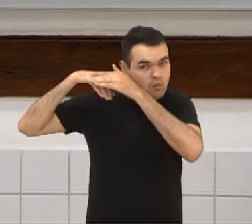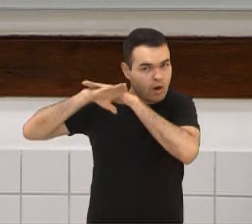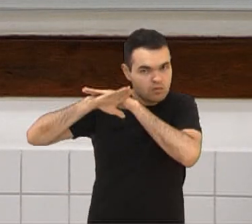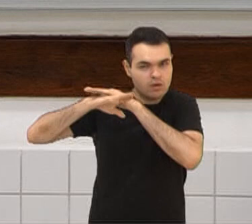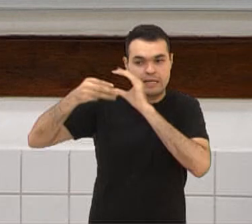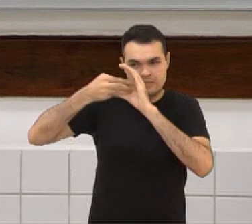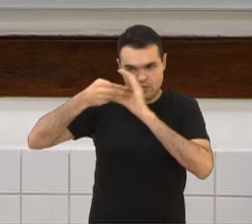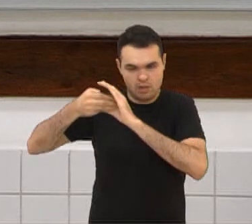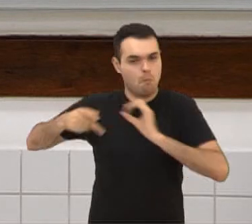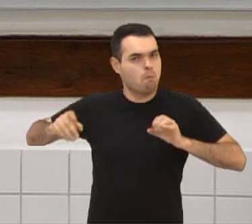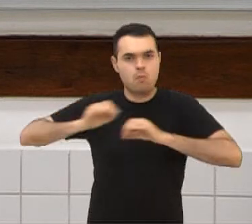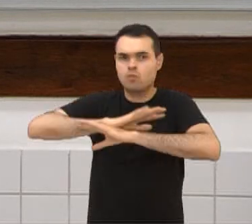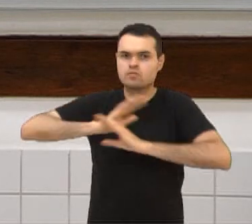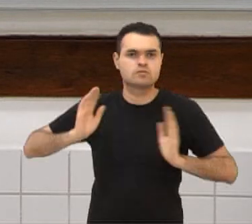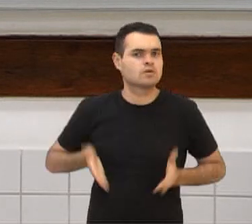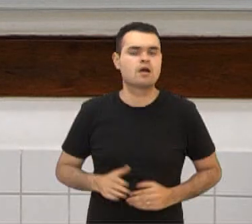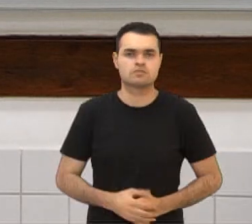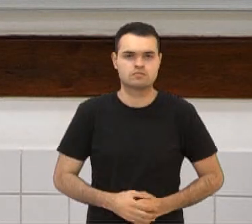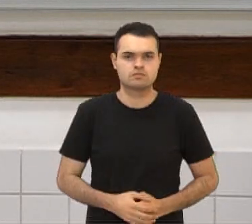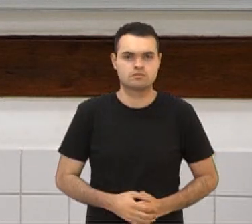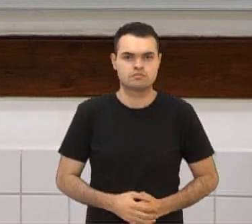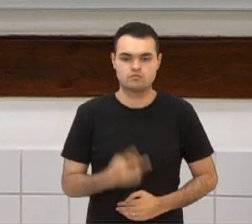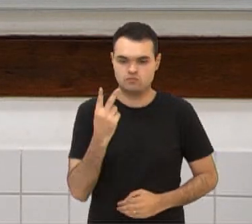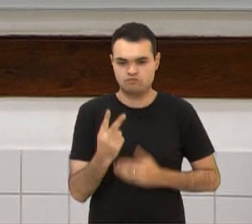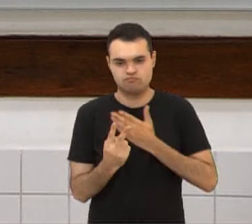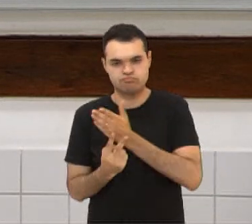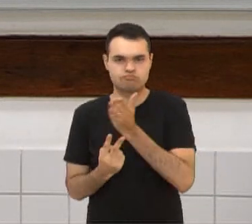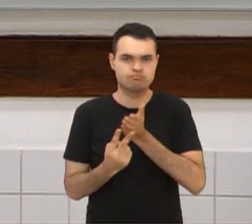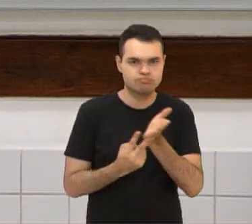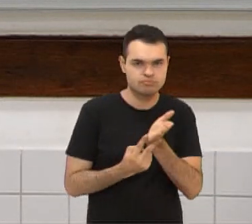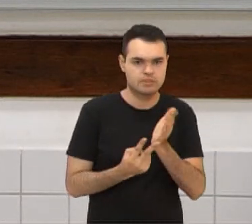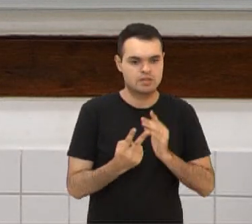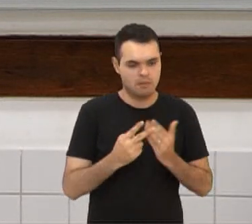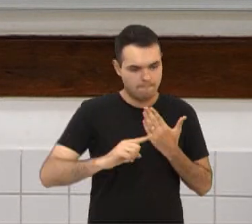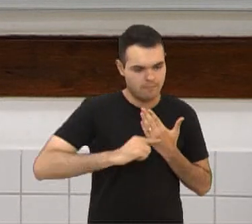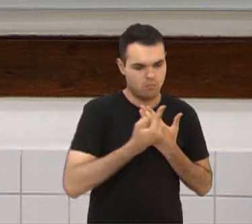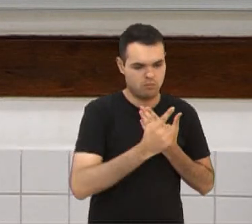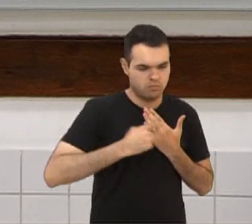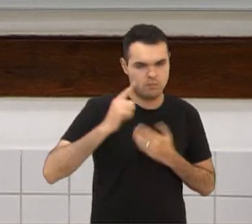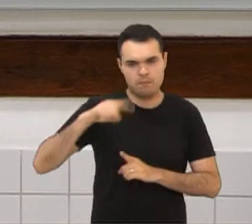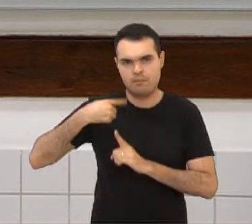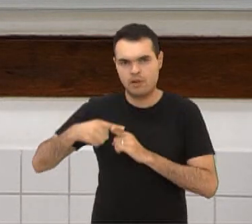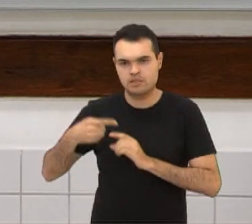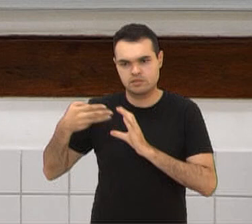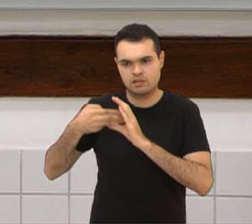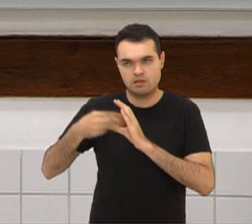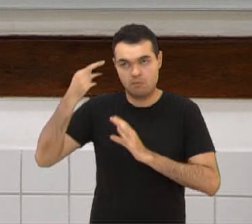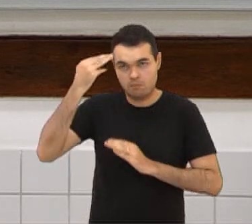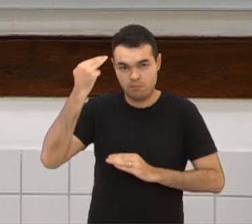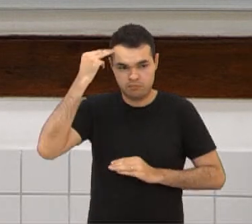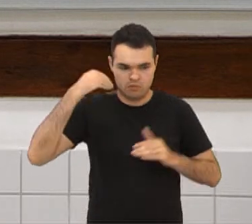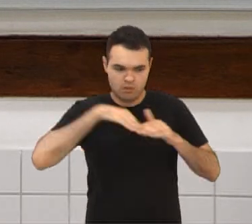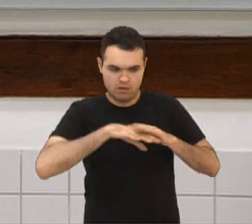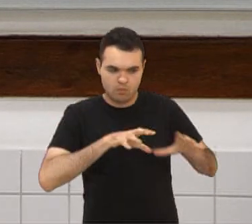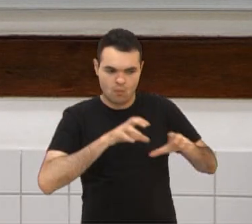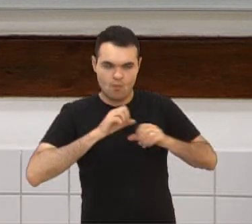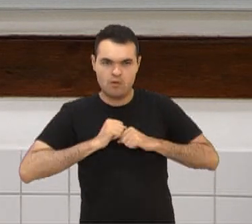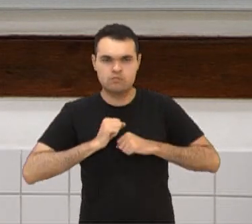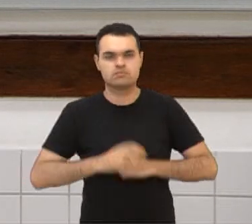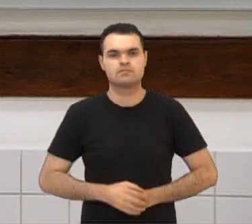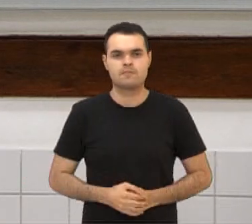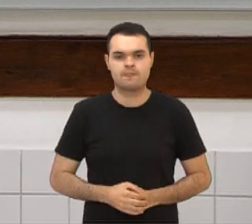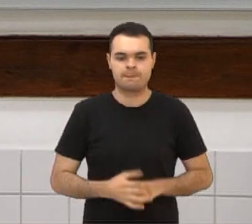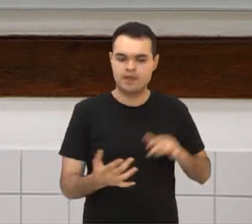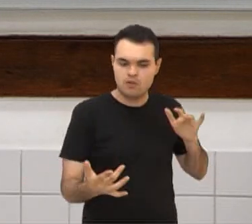se produzir o seu próprio anticorpo, produz também célula de memória que guarda essa receitinha. Quando você tem contato novamente com o vírus ou com a